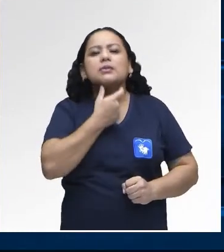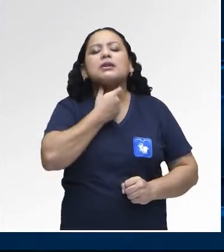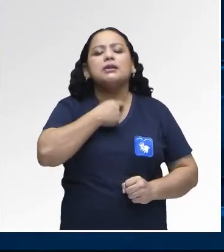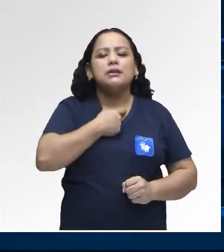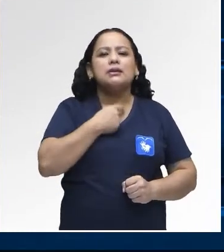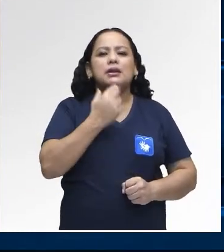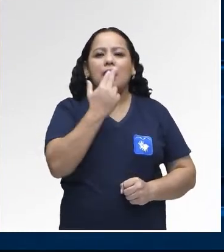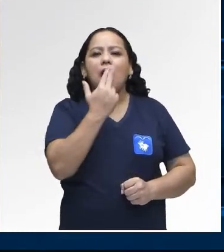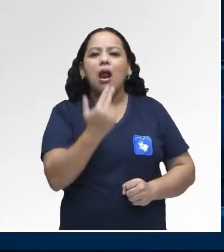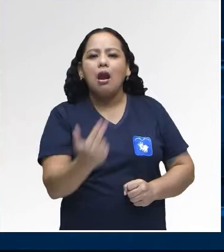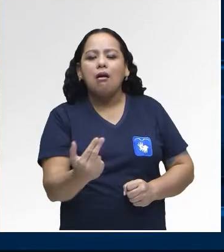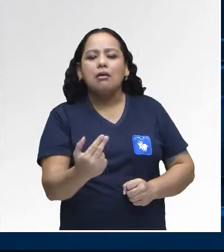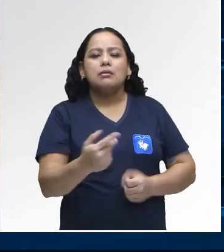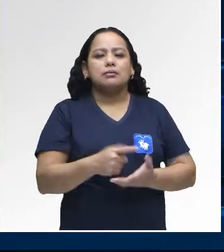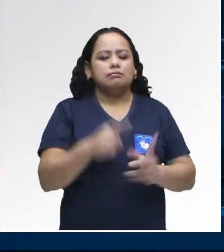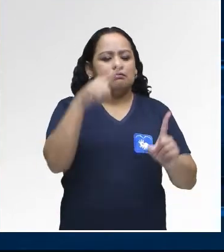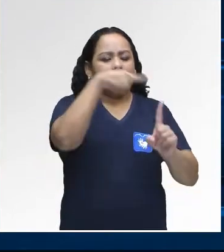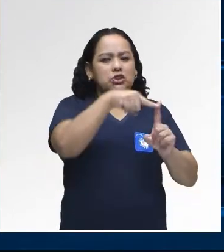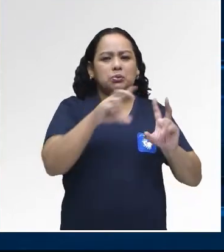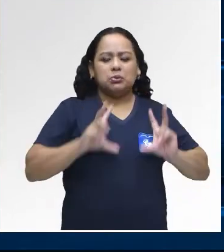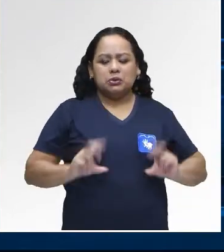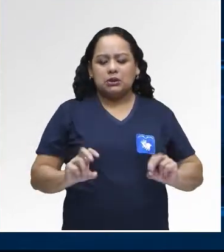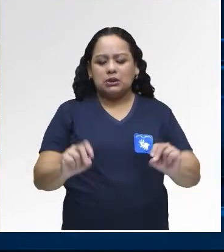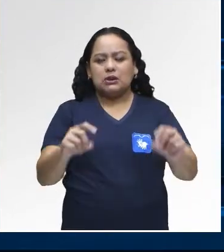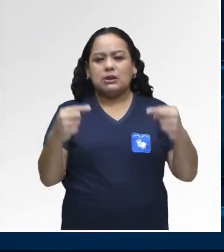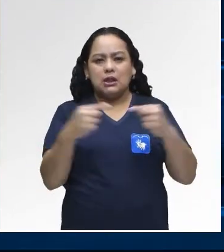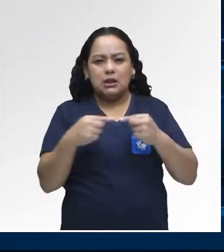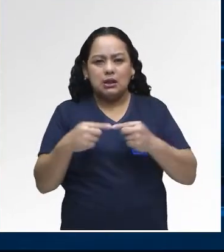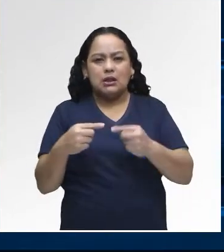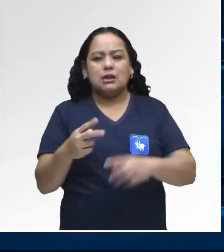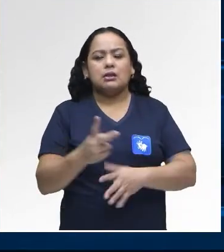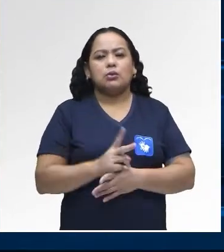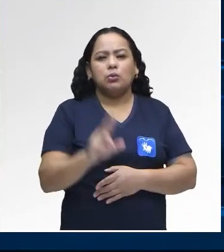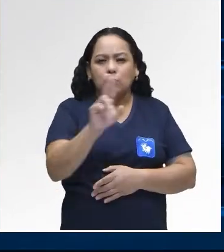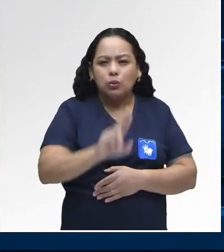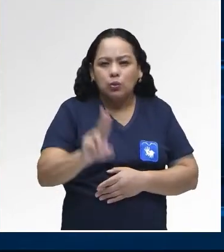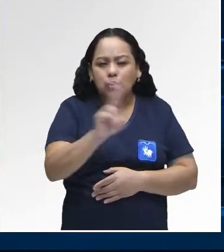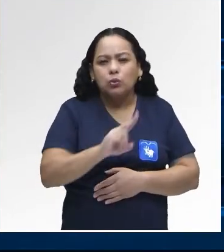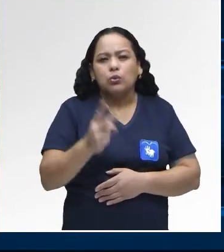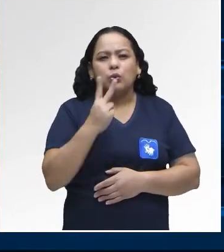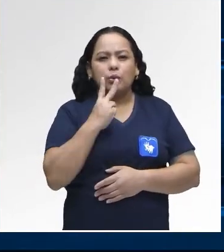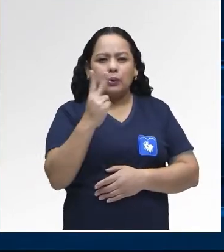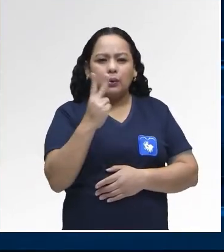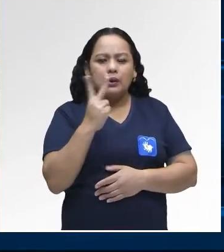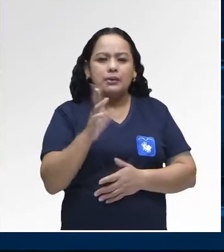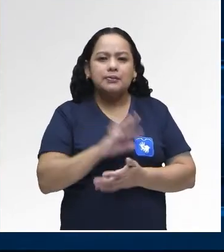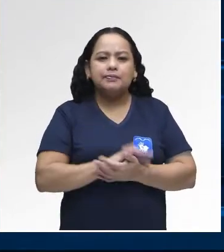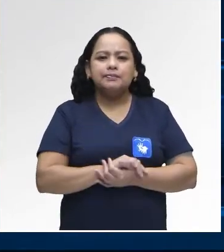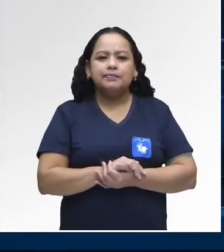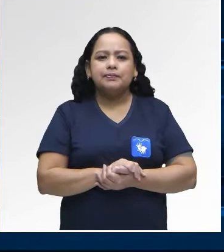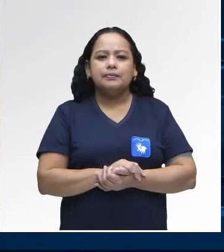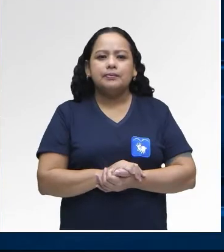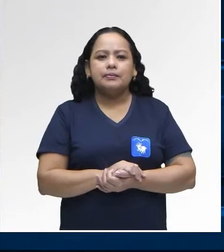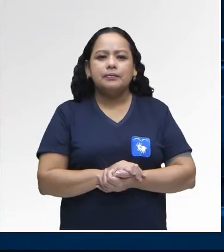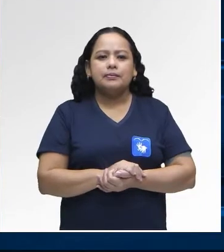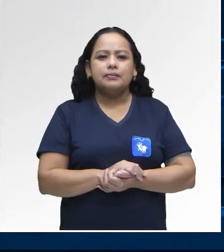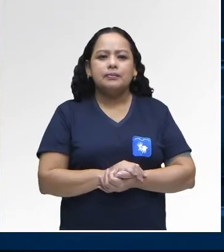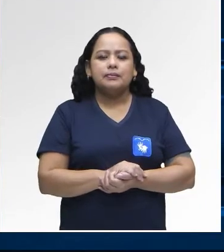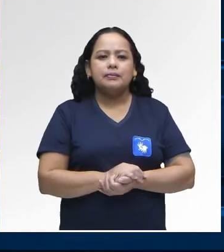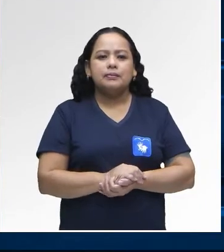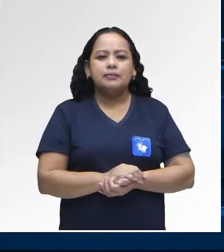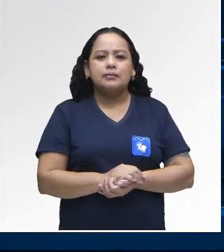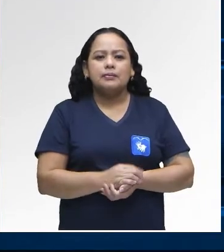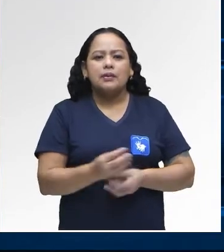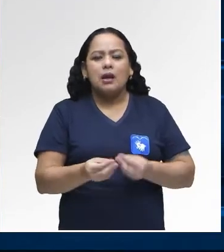na língua. Tem vários tipos de câncer relacionados com o excesso de drogas. Impotência